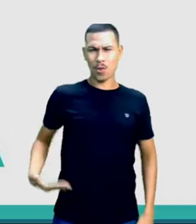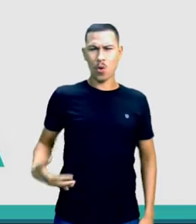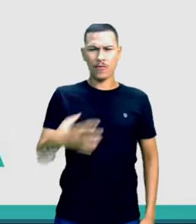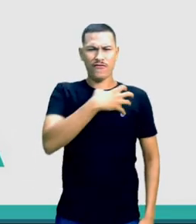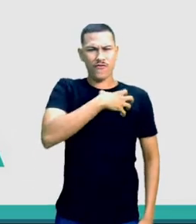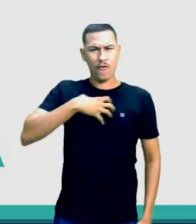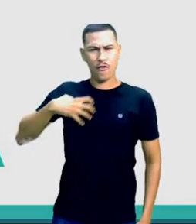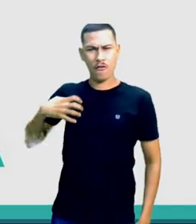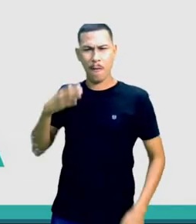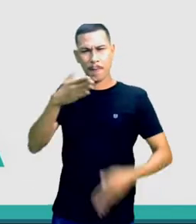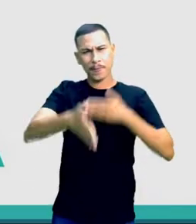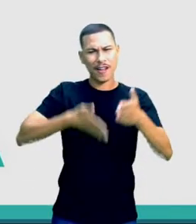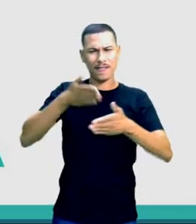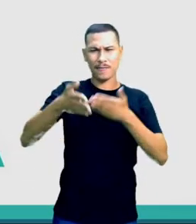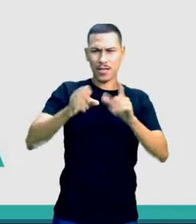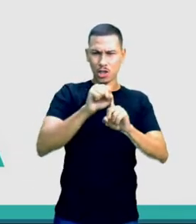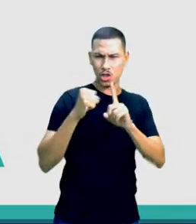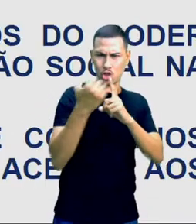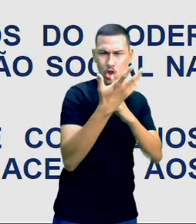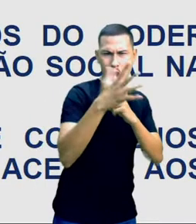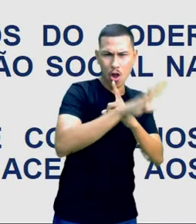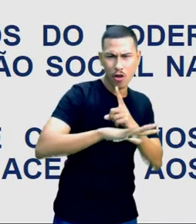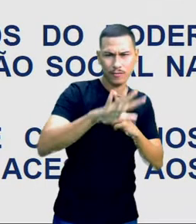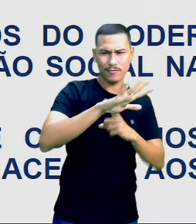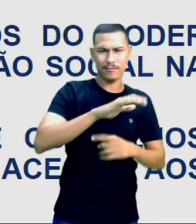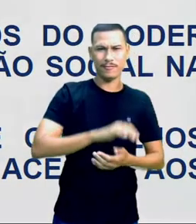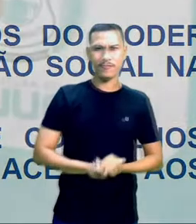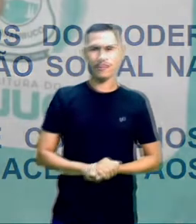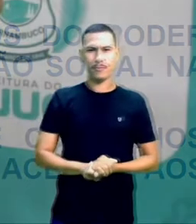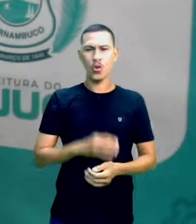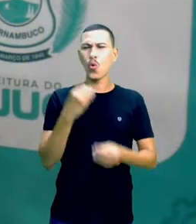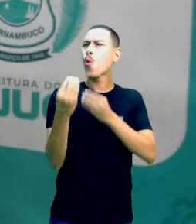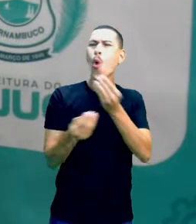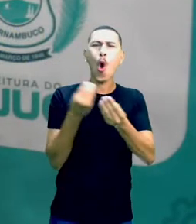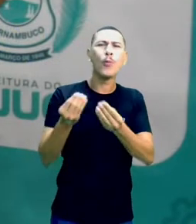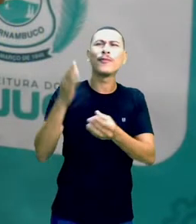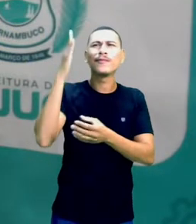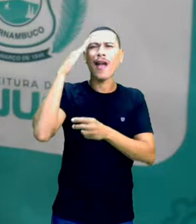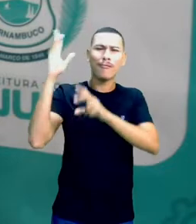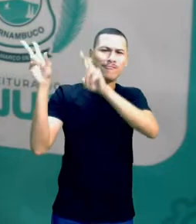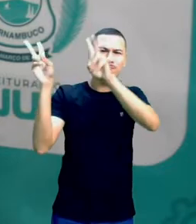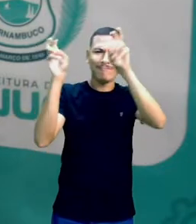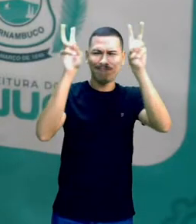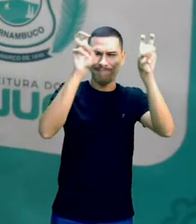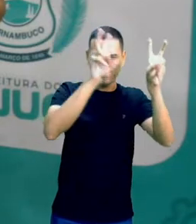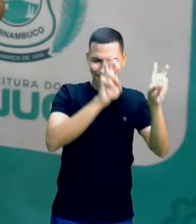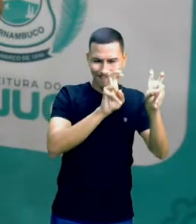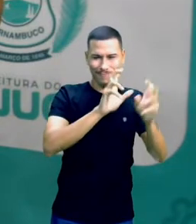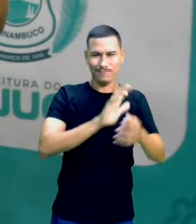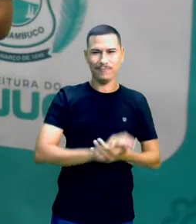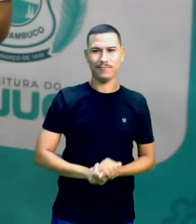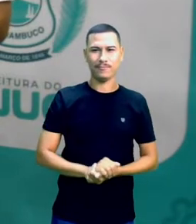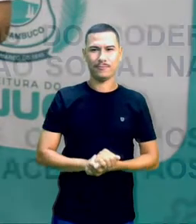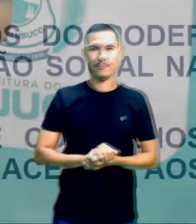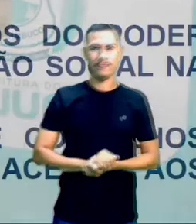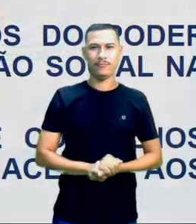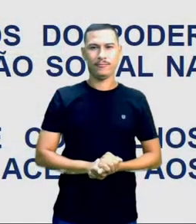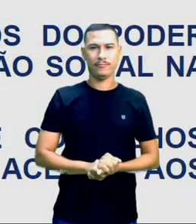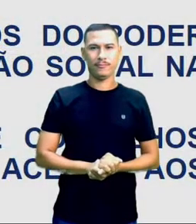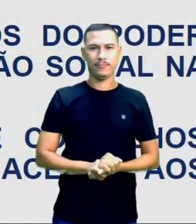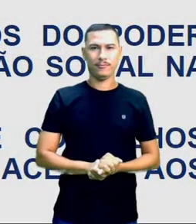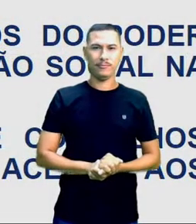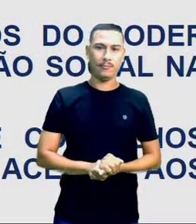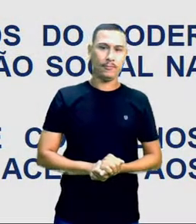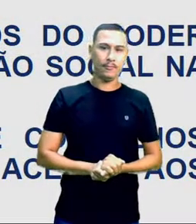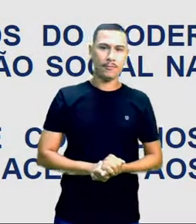de participação social. E como será a nossa aula dentro desse conteúdo?